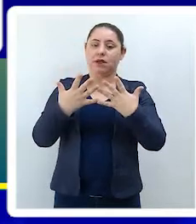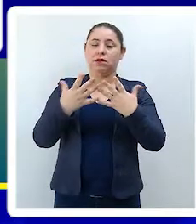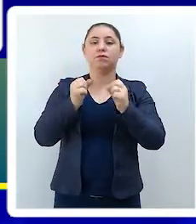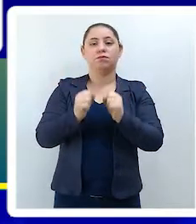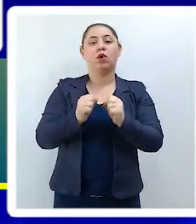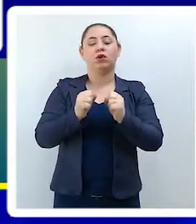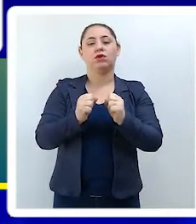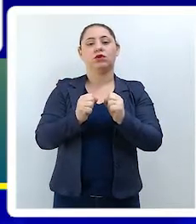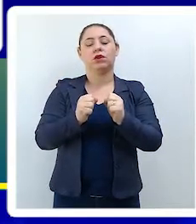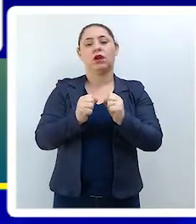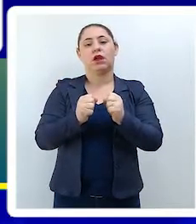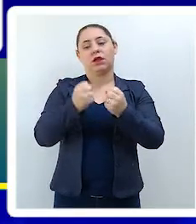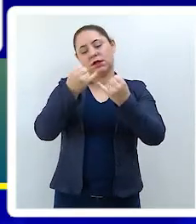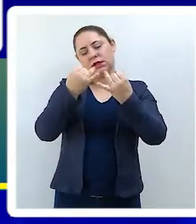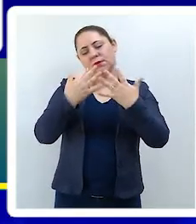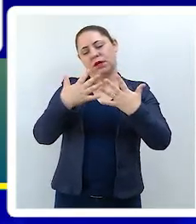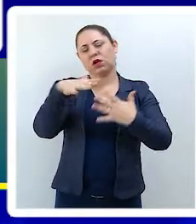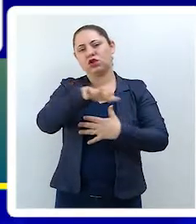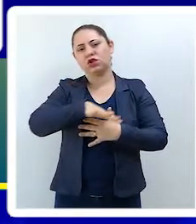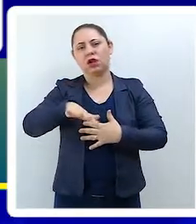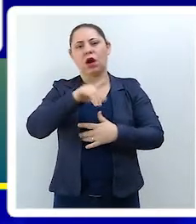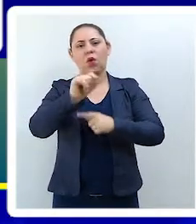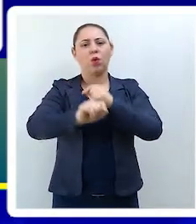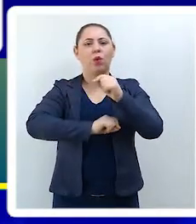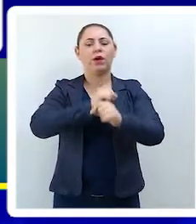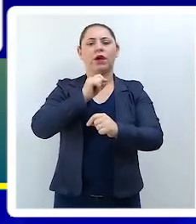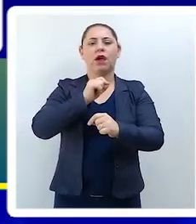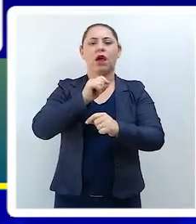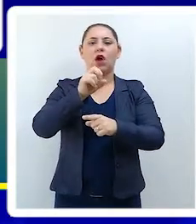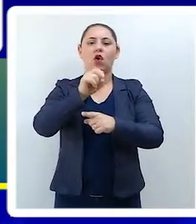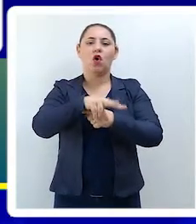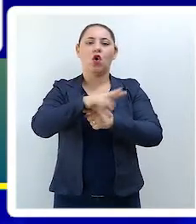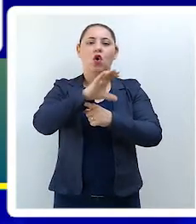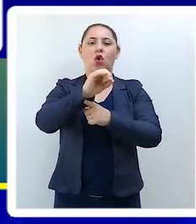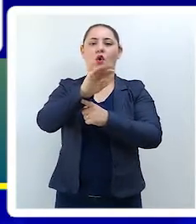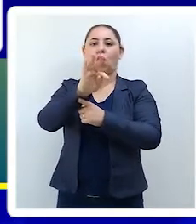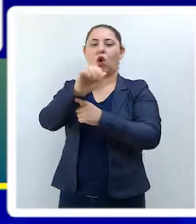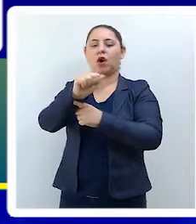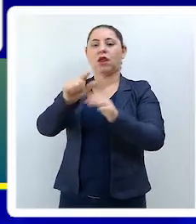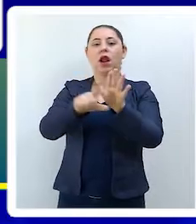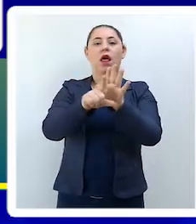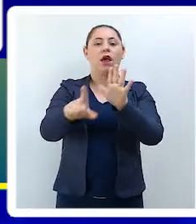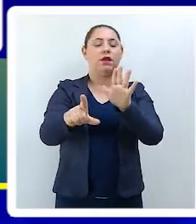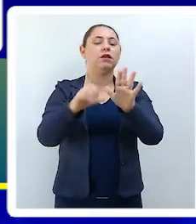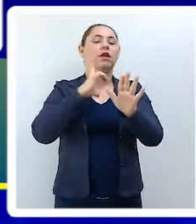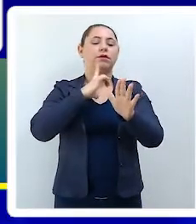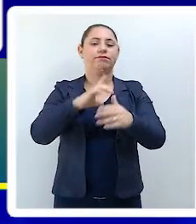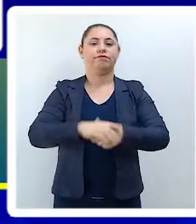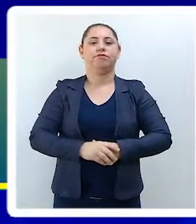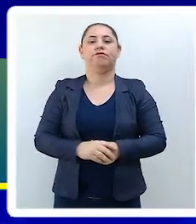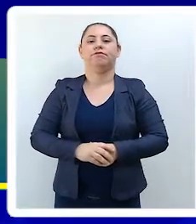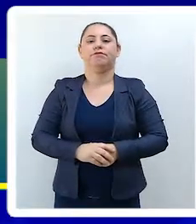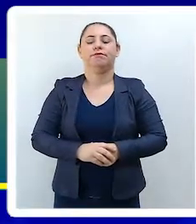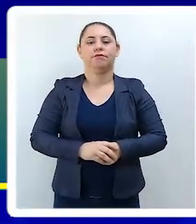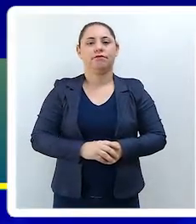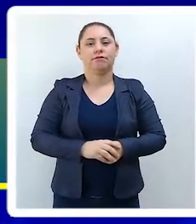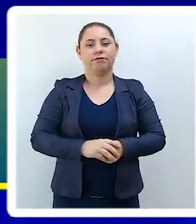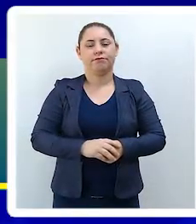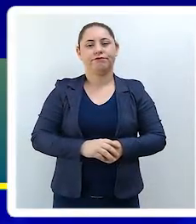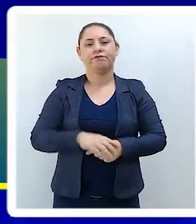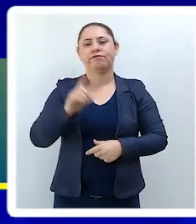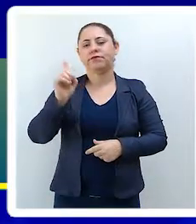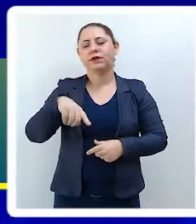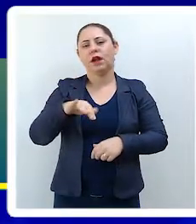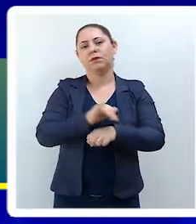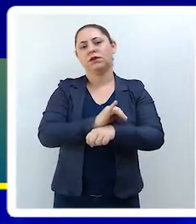explicação, assim, que a gente pode trazer, em linhas gerais, a respeito dessa cota de gênero prevista na legislação. Certo, Kátia,